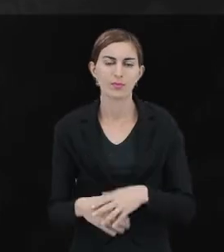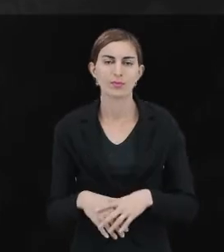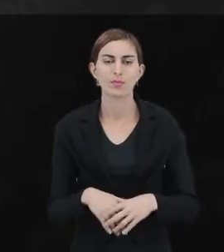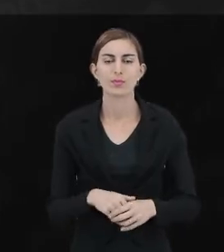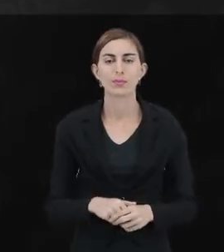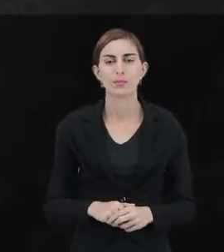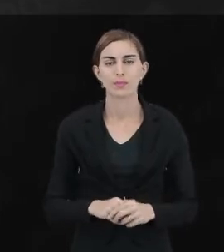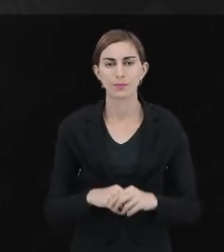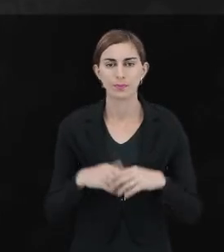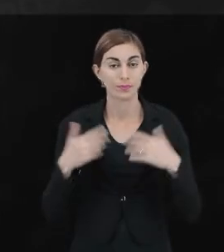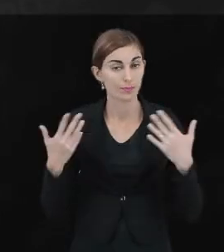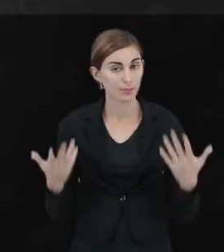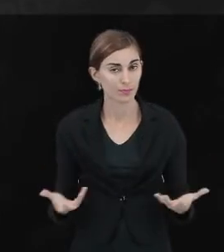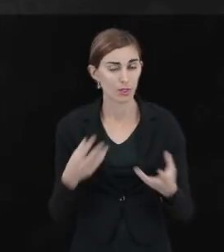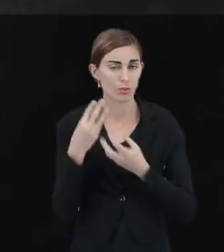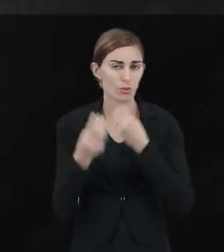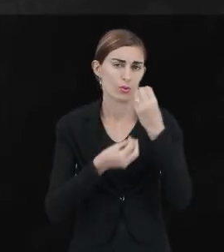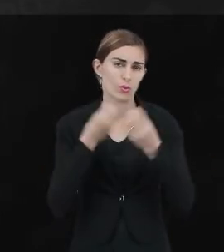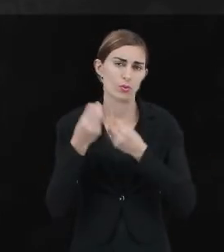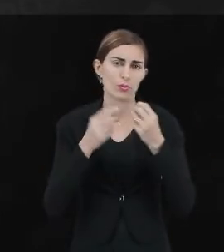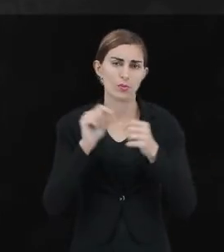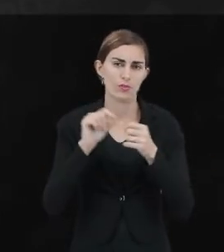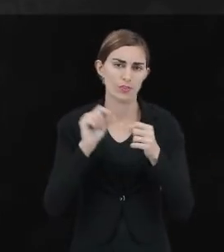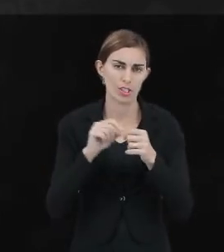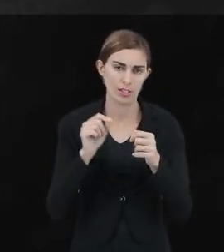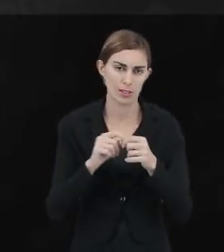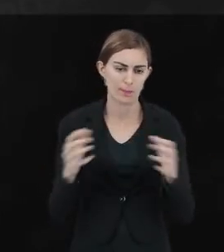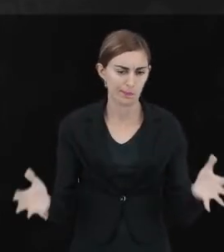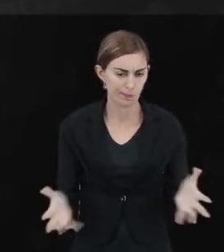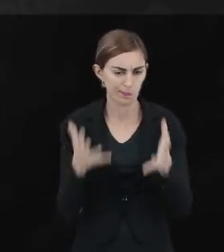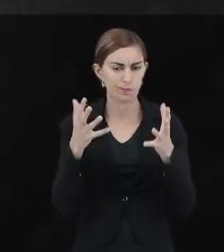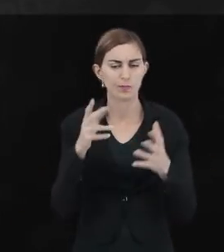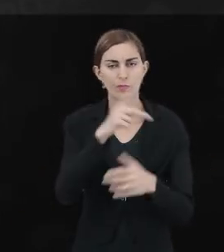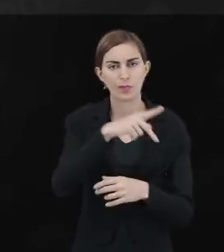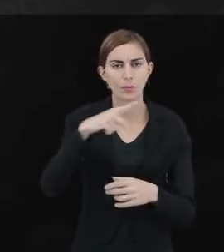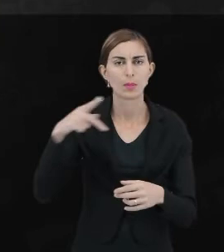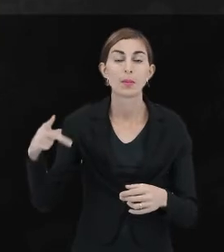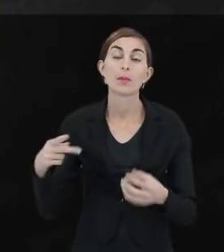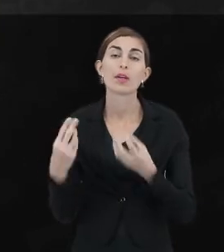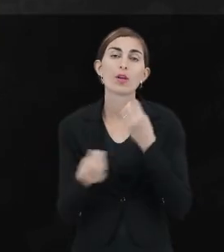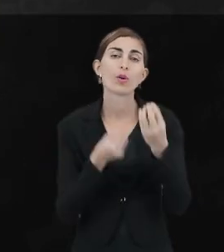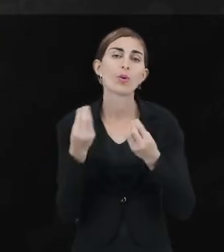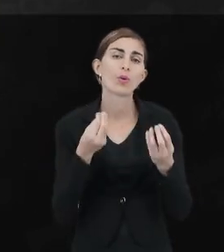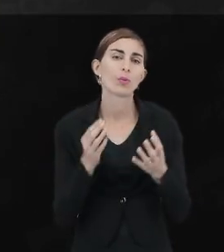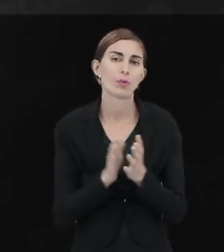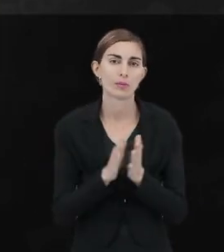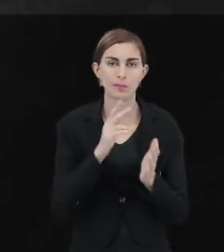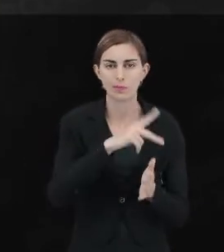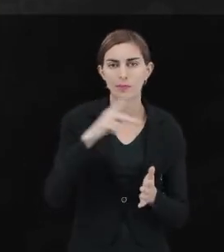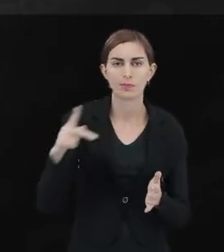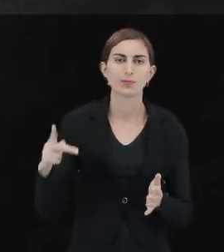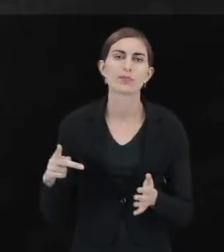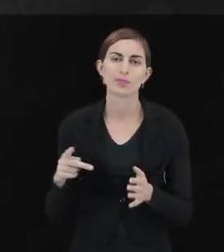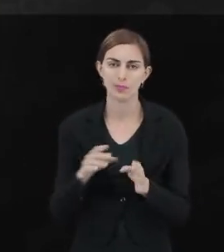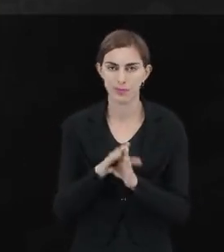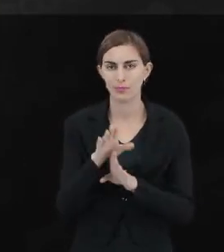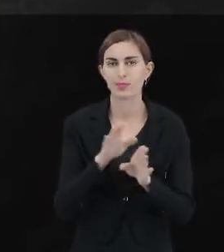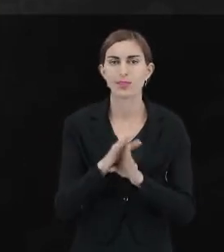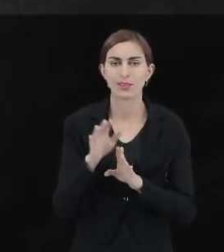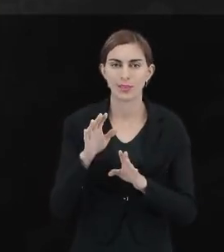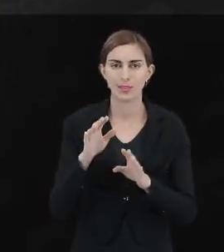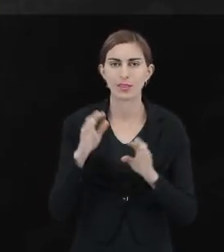específica. Então, como fazer ou revitalizar o PPP? O PPP é um